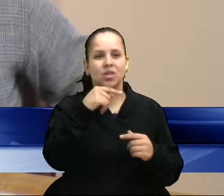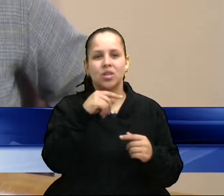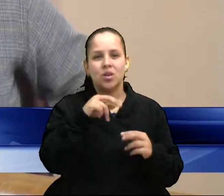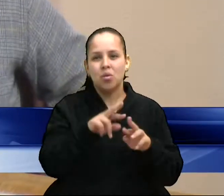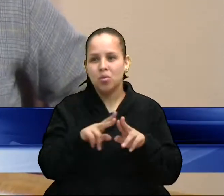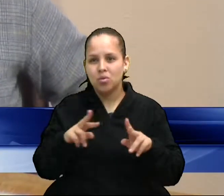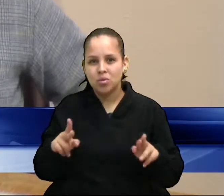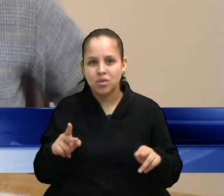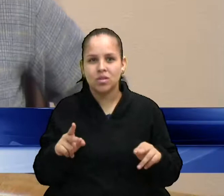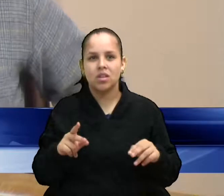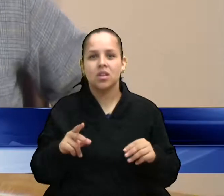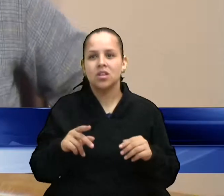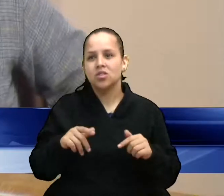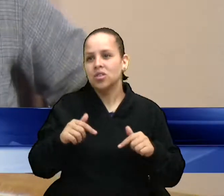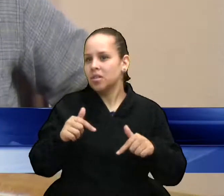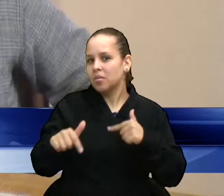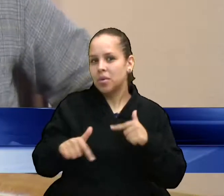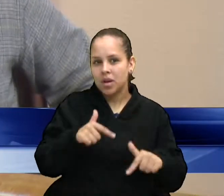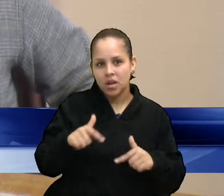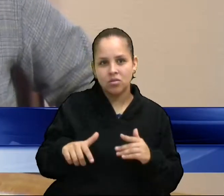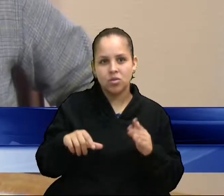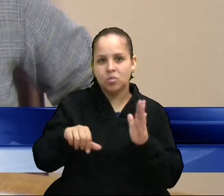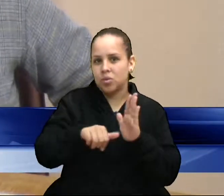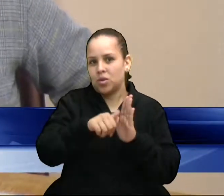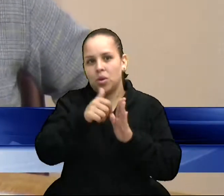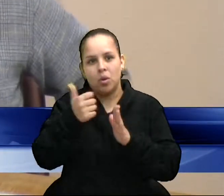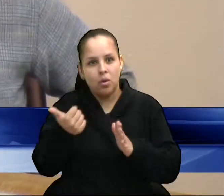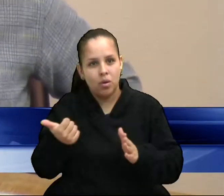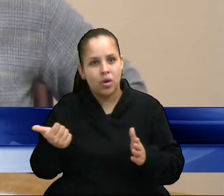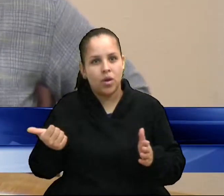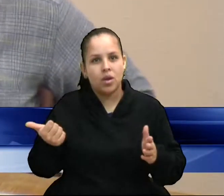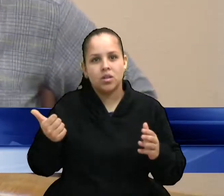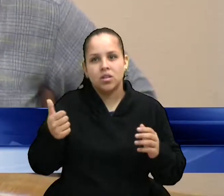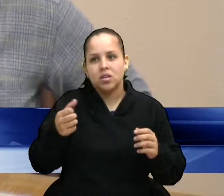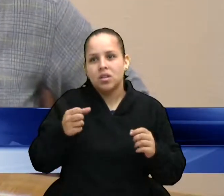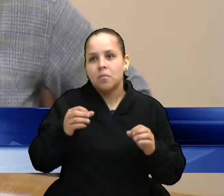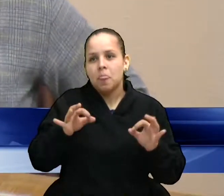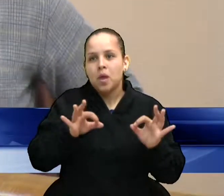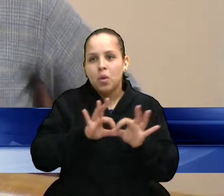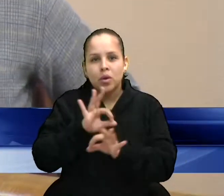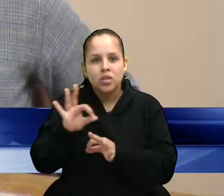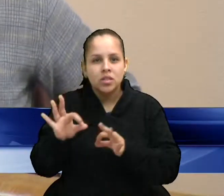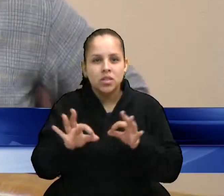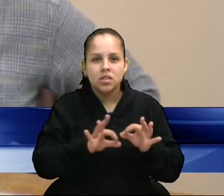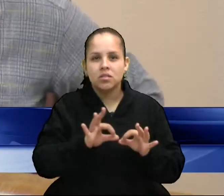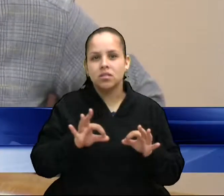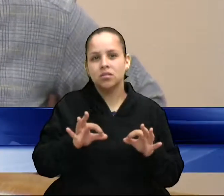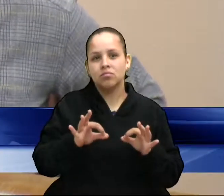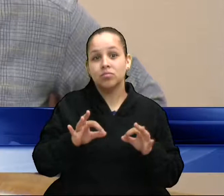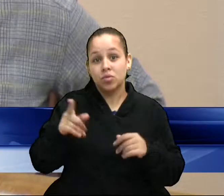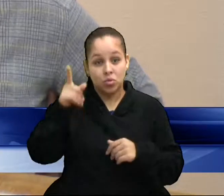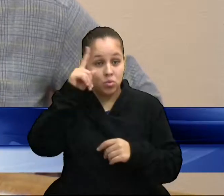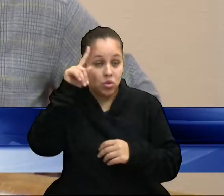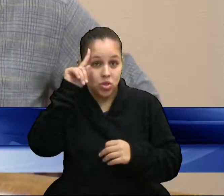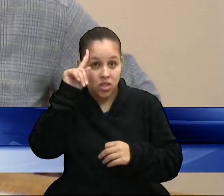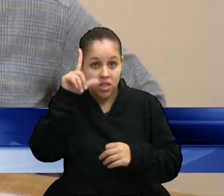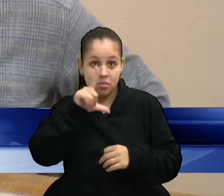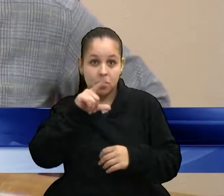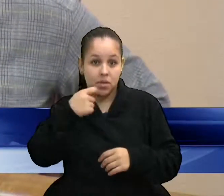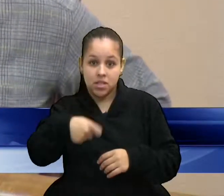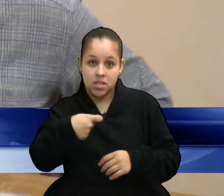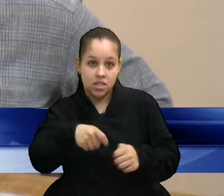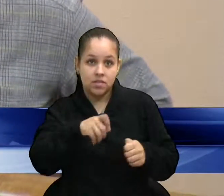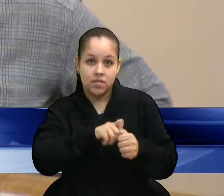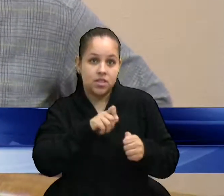obra, onde que se tem dificuldade de renovação de frota que não pode ter, uma manutenção diária, se não for 2 vezes por